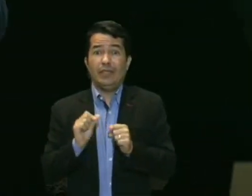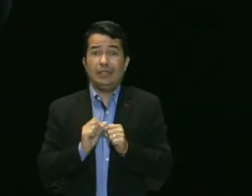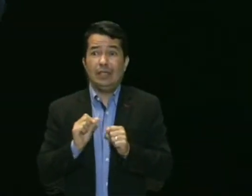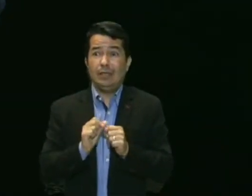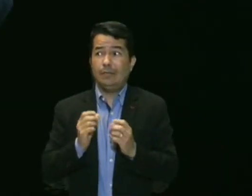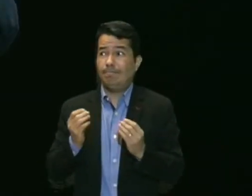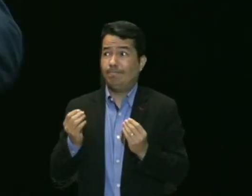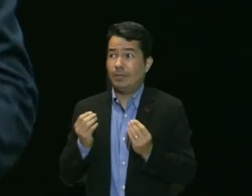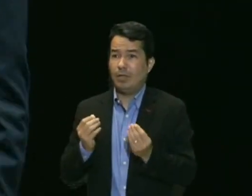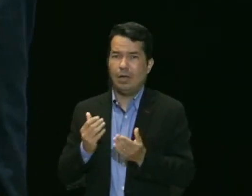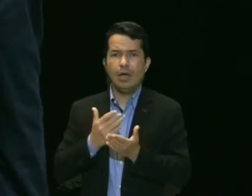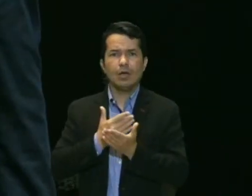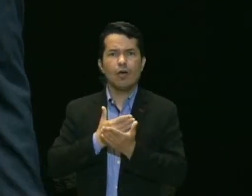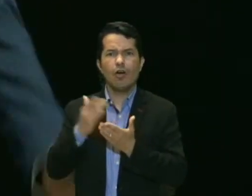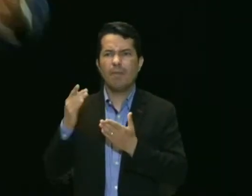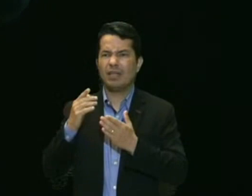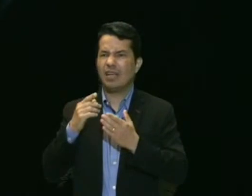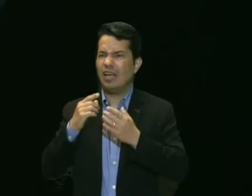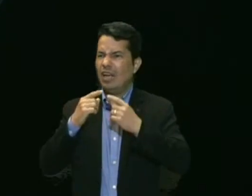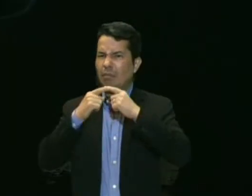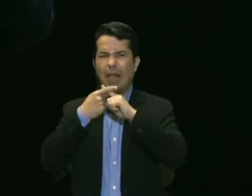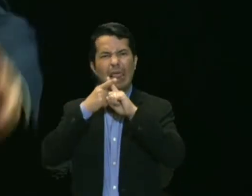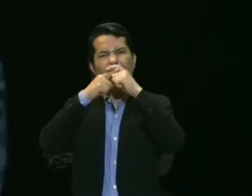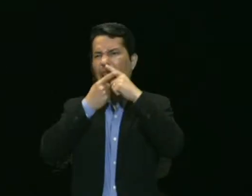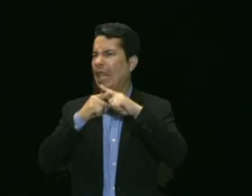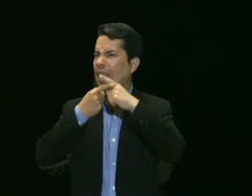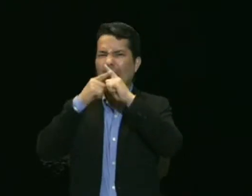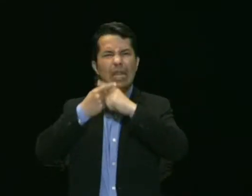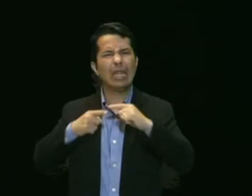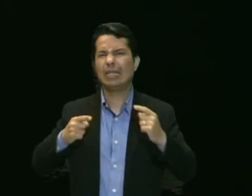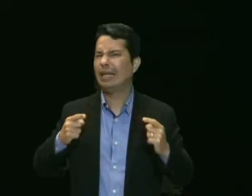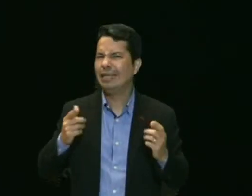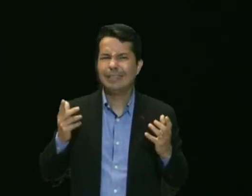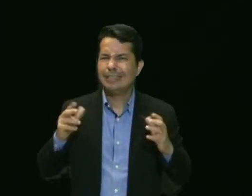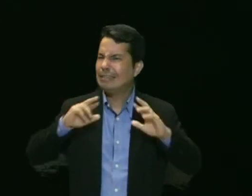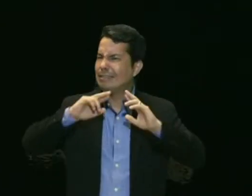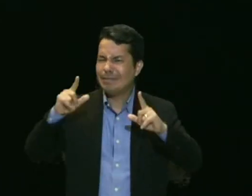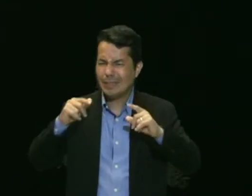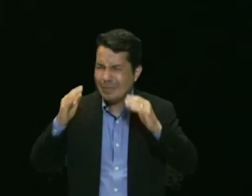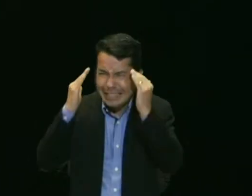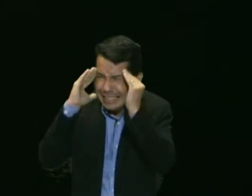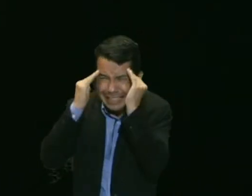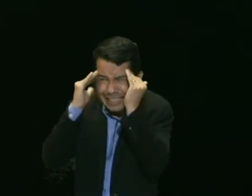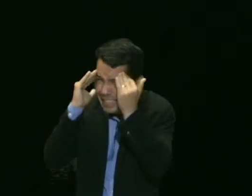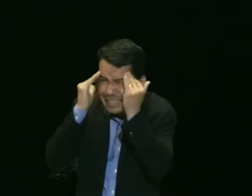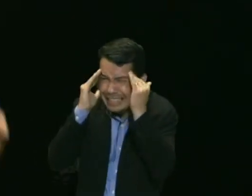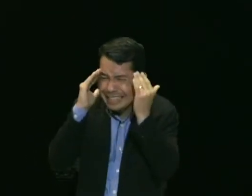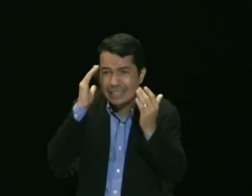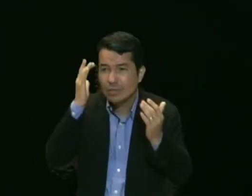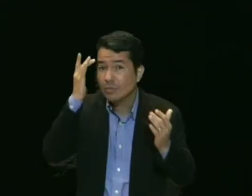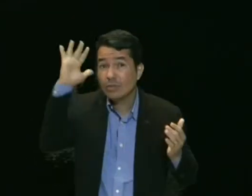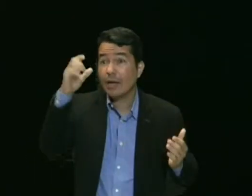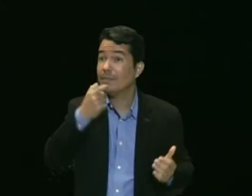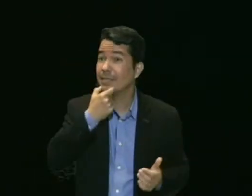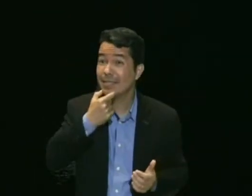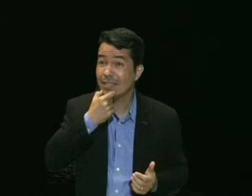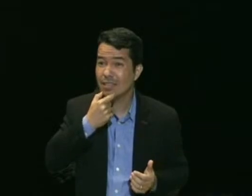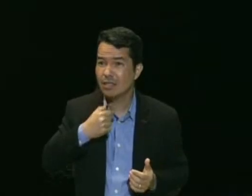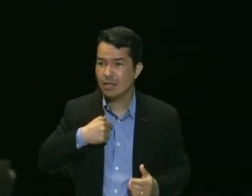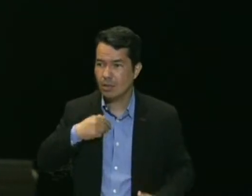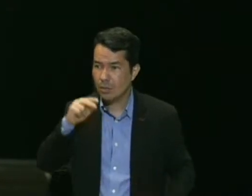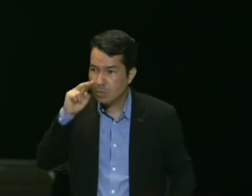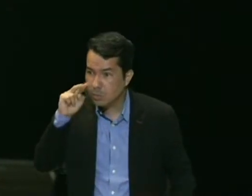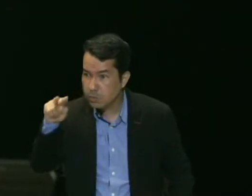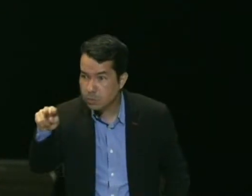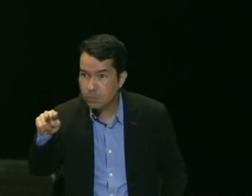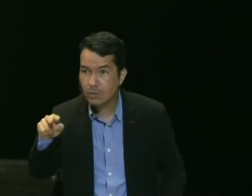eles começaram a falar em crioulo e complicou mais ainda. Eu lembro que eu olhei para eles e falei assim: a